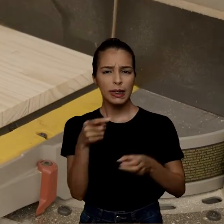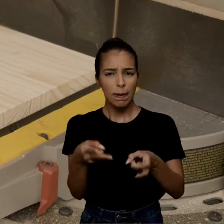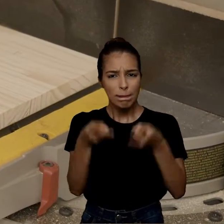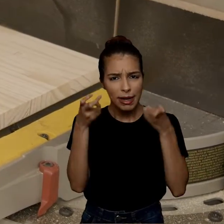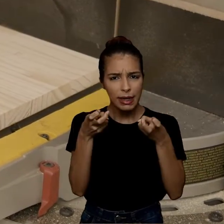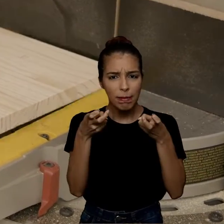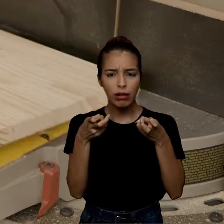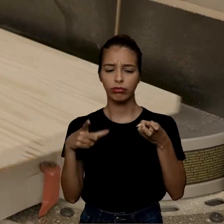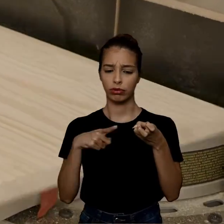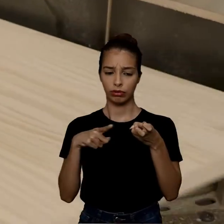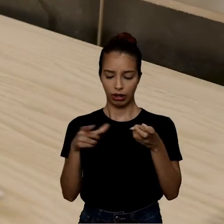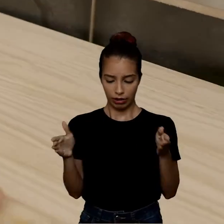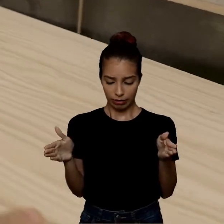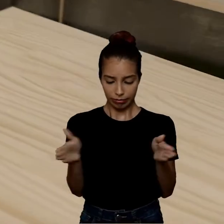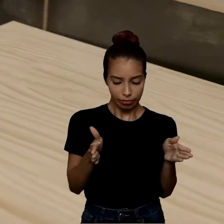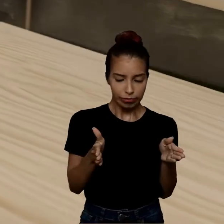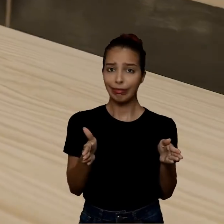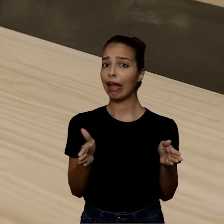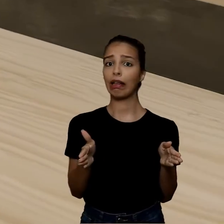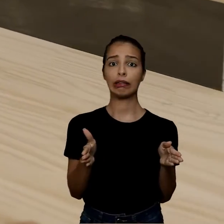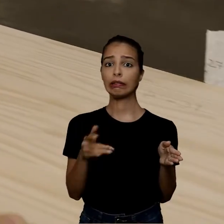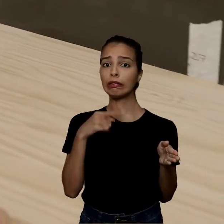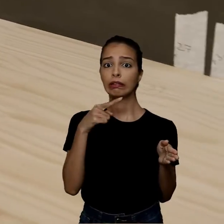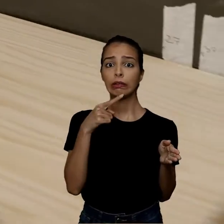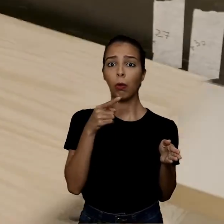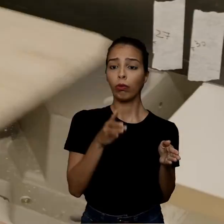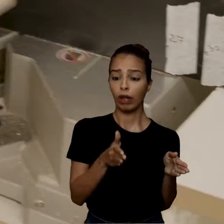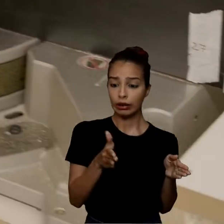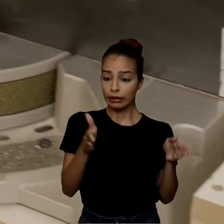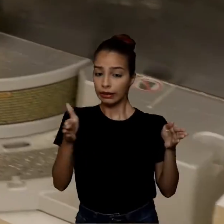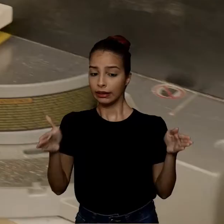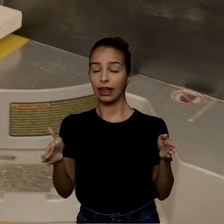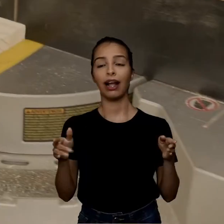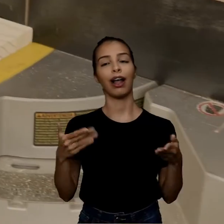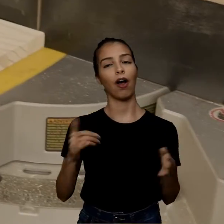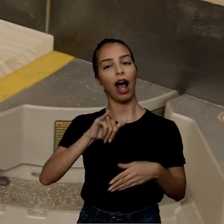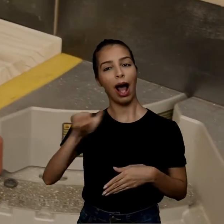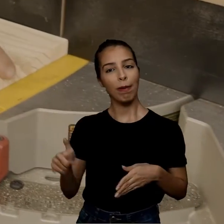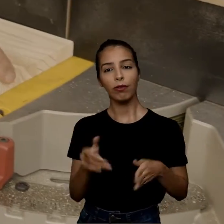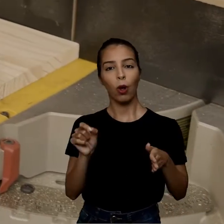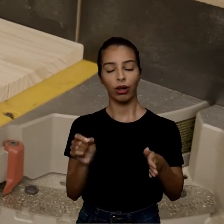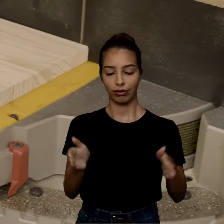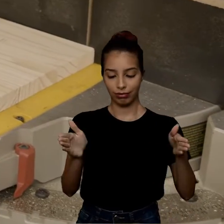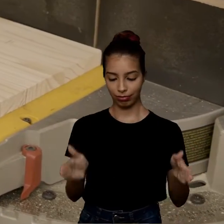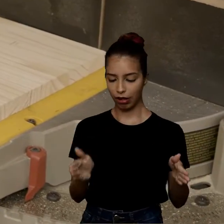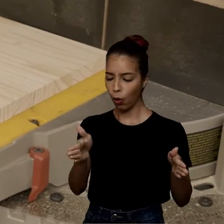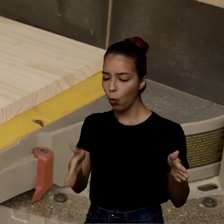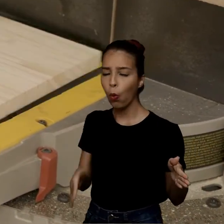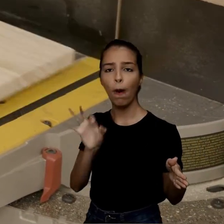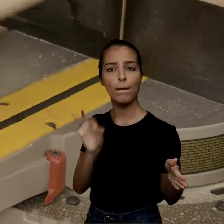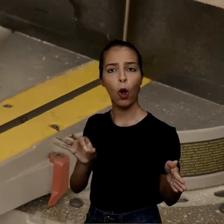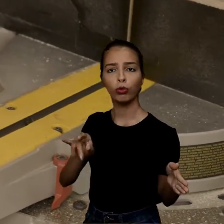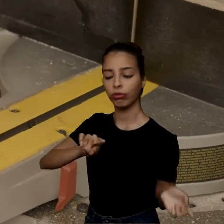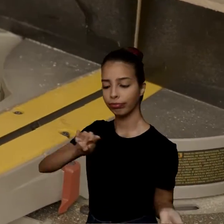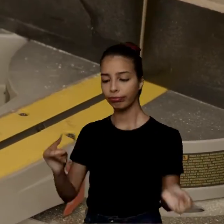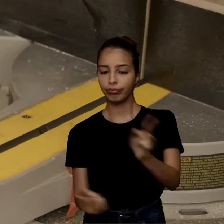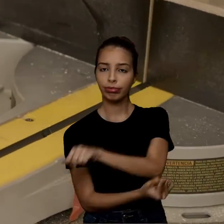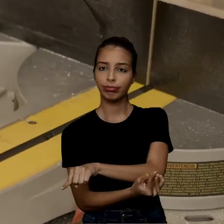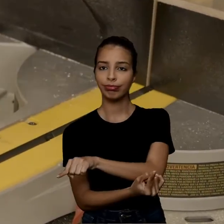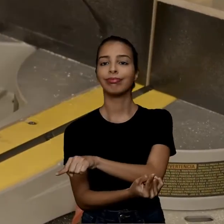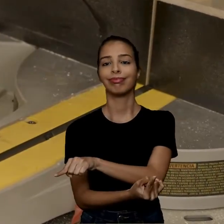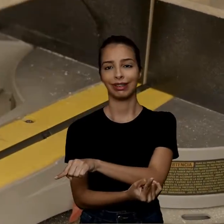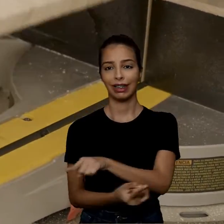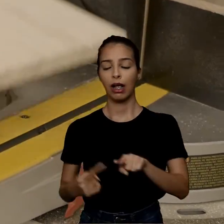Como vocês podem perceber, agora a peça ficou pequena para cortar desse lado. Eu vou aproveitar que aqui eu tenho acabamento e vou inverter a